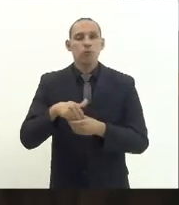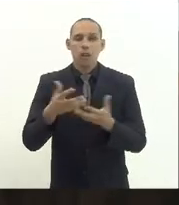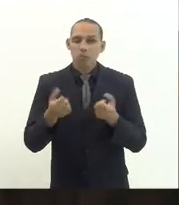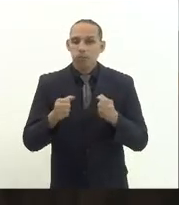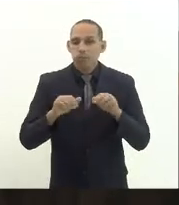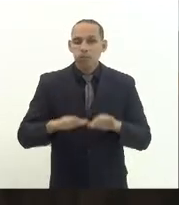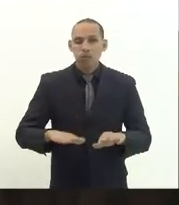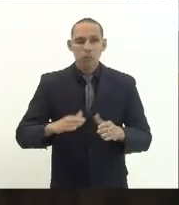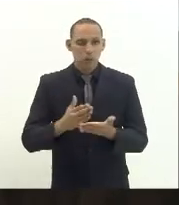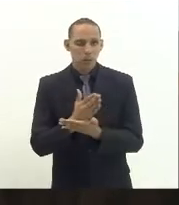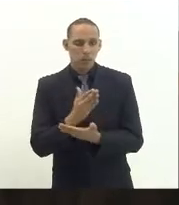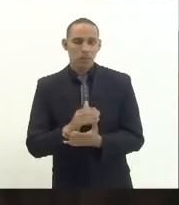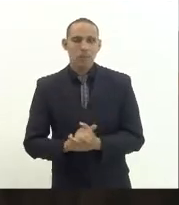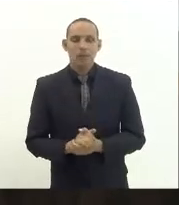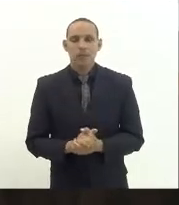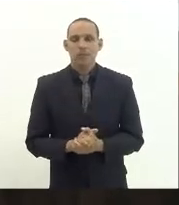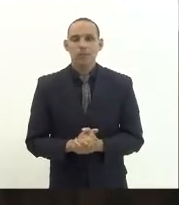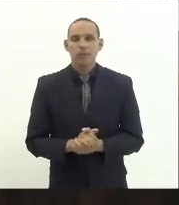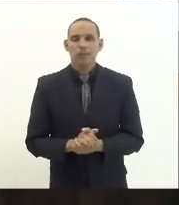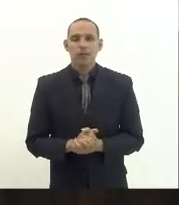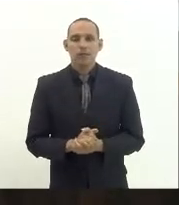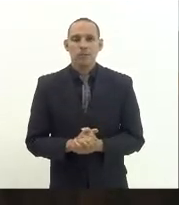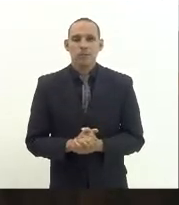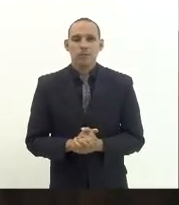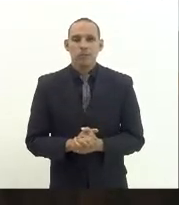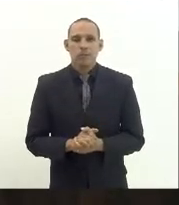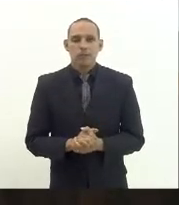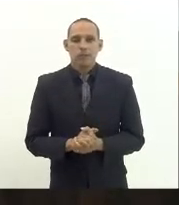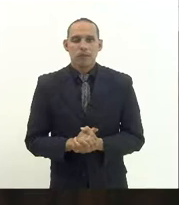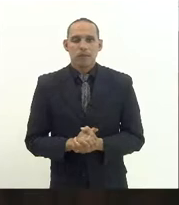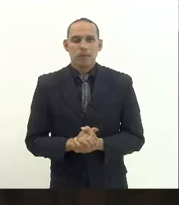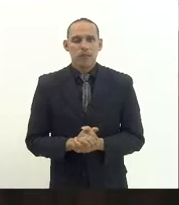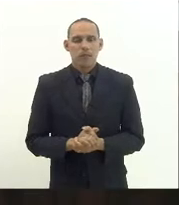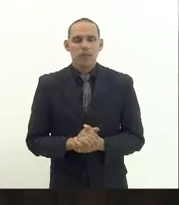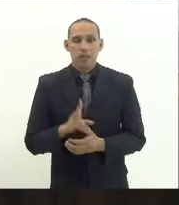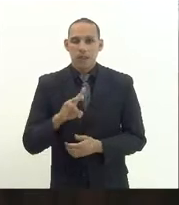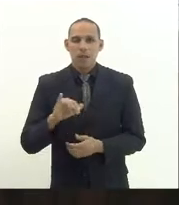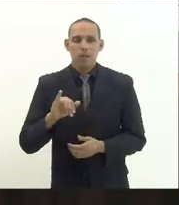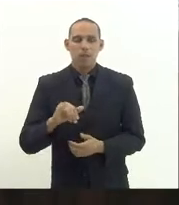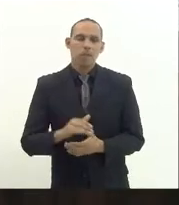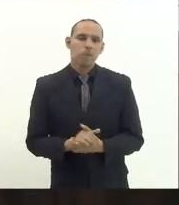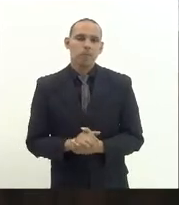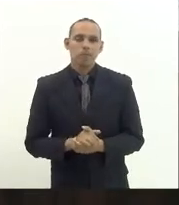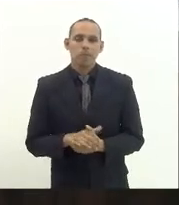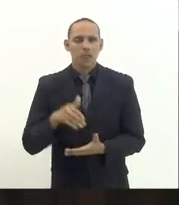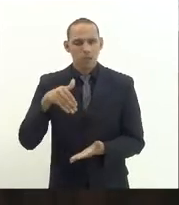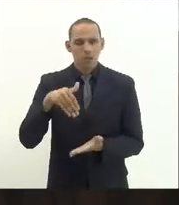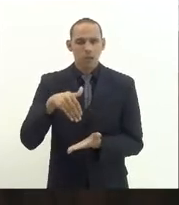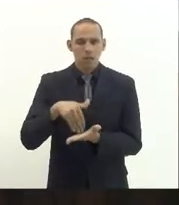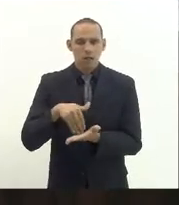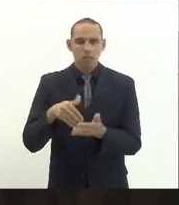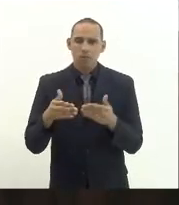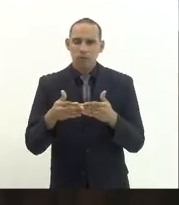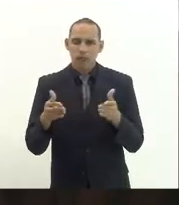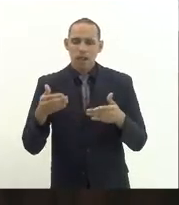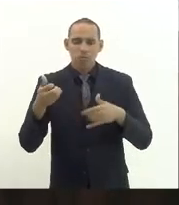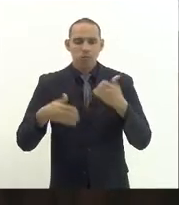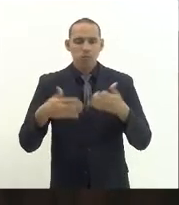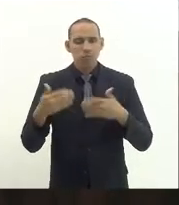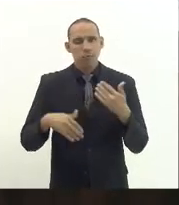se eu tiver aprovam permaneço Cristão aprovado e vai promulgação ao final Vamos abrir